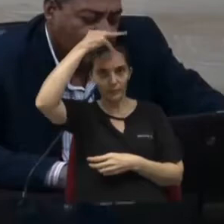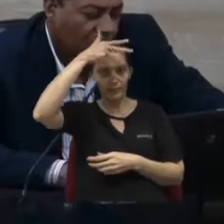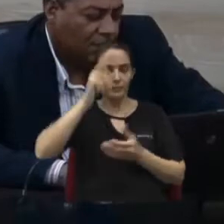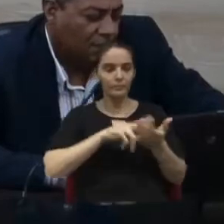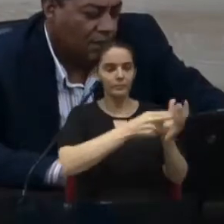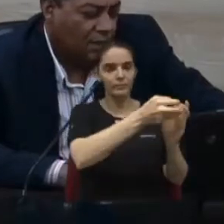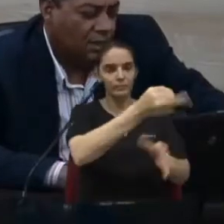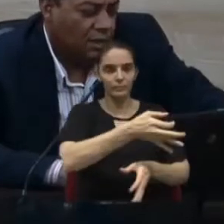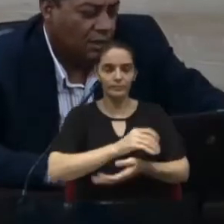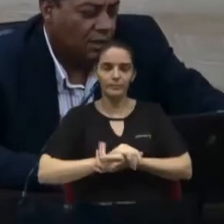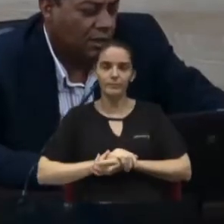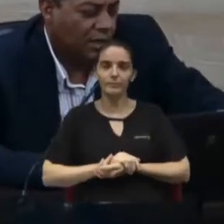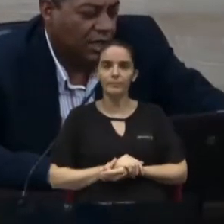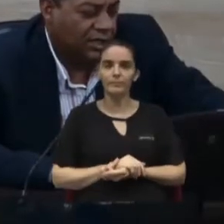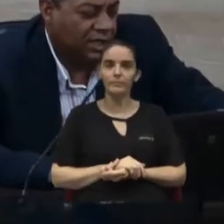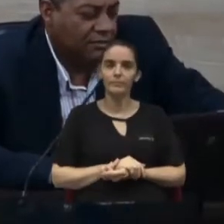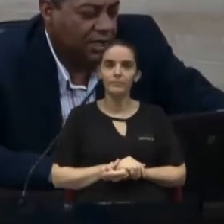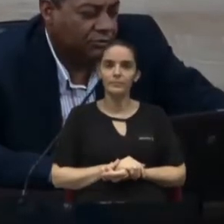comissões.